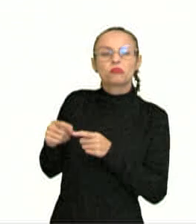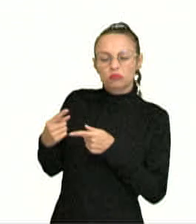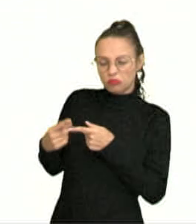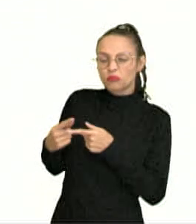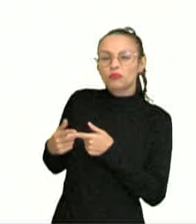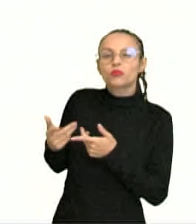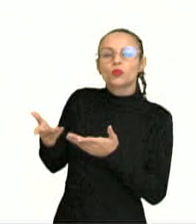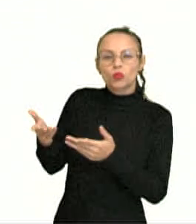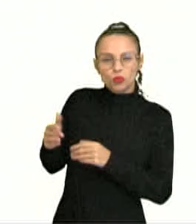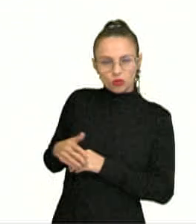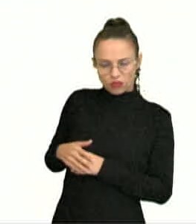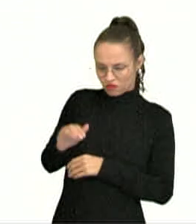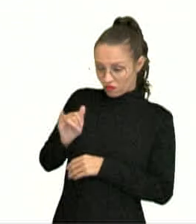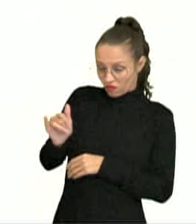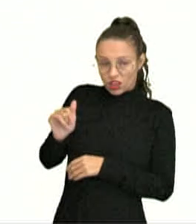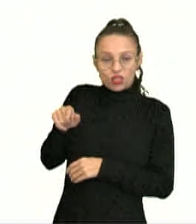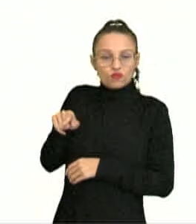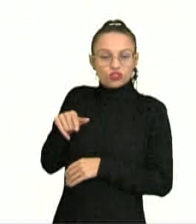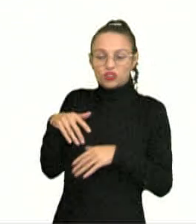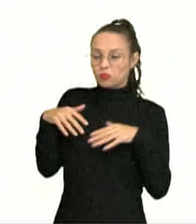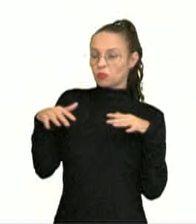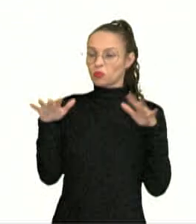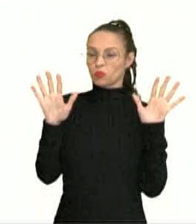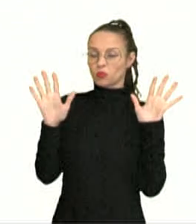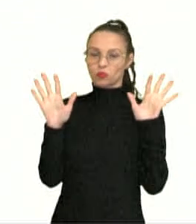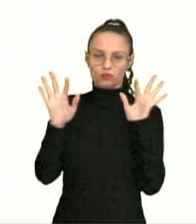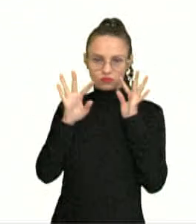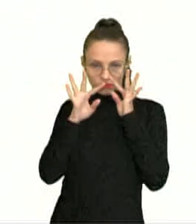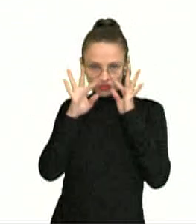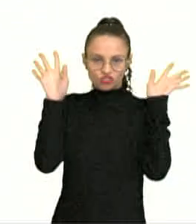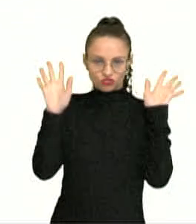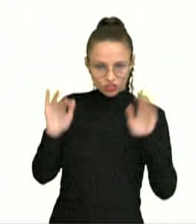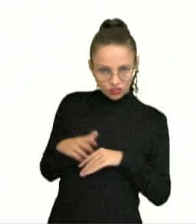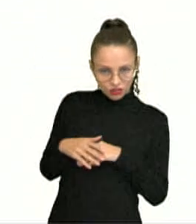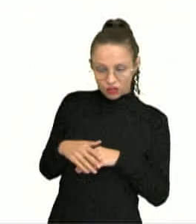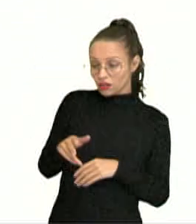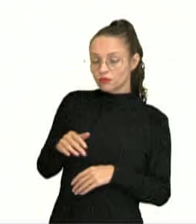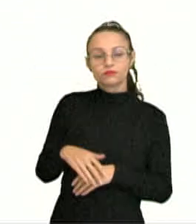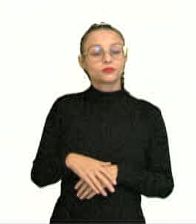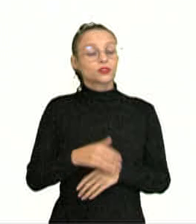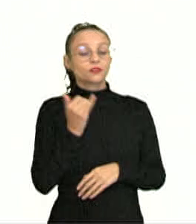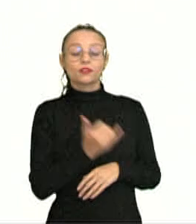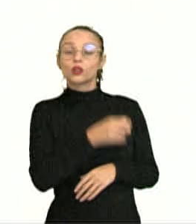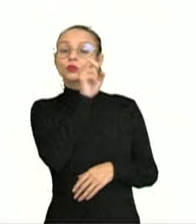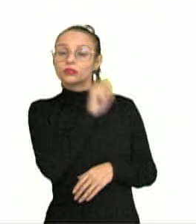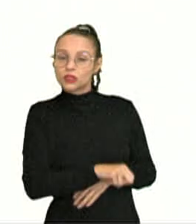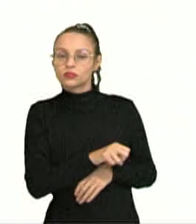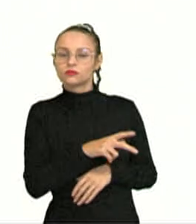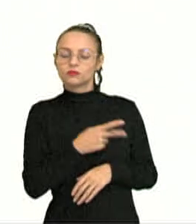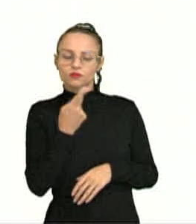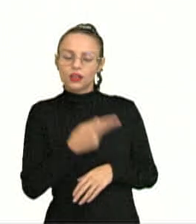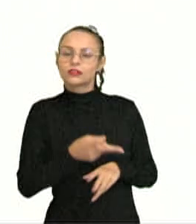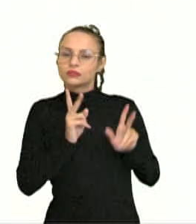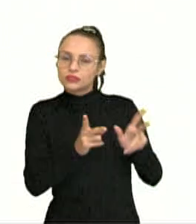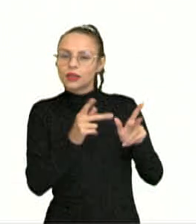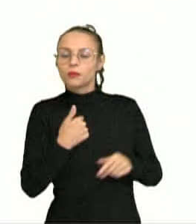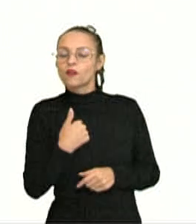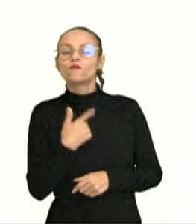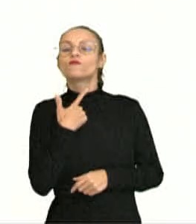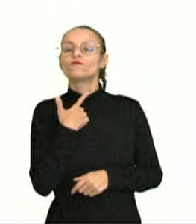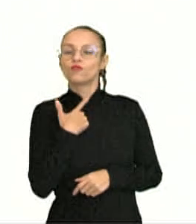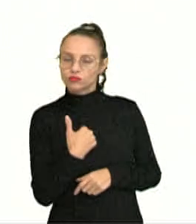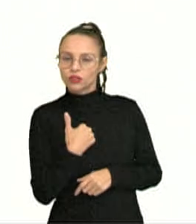quê? Porque lhe digo que está com um ar insuportável? Repito que sim, e falarei sempre que me der na